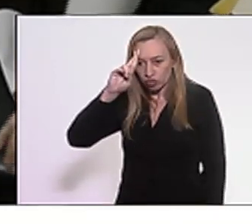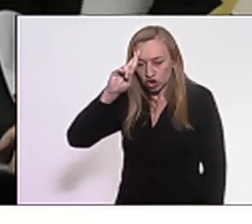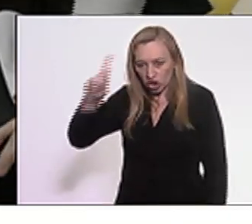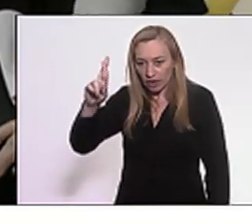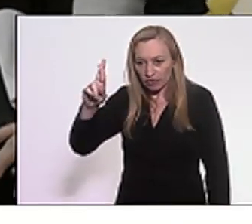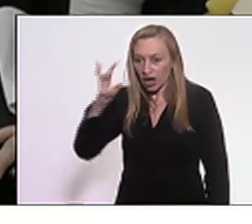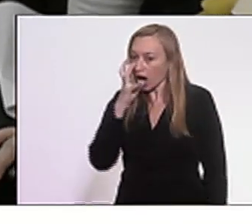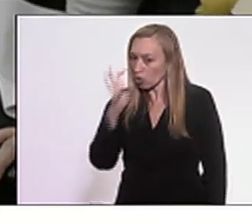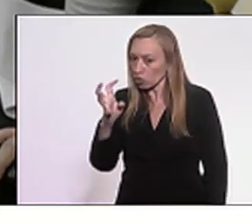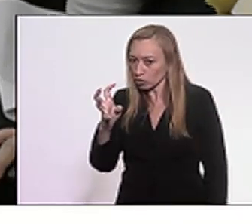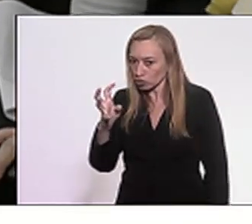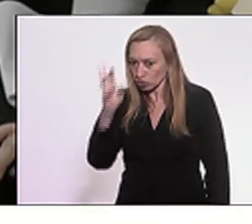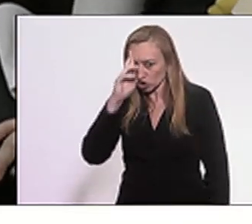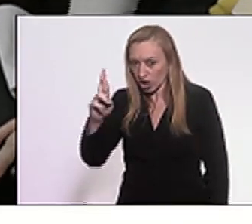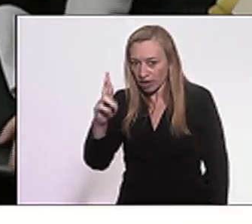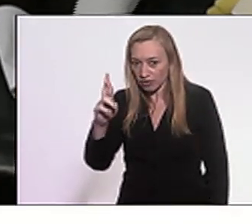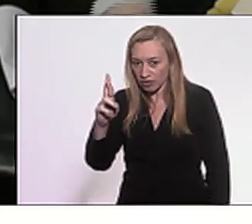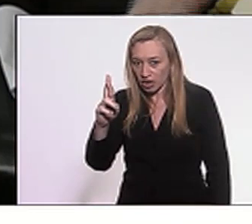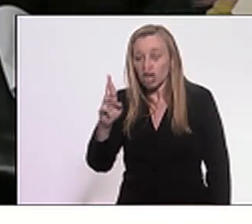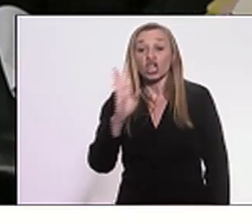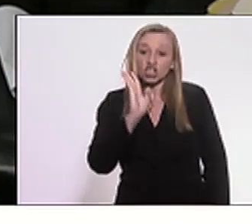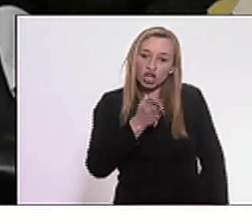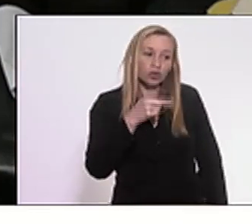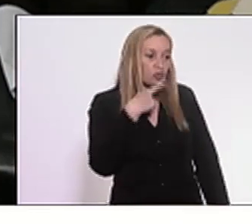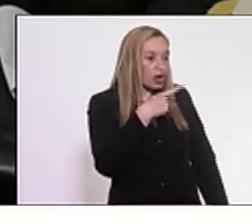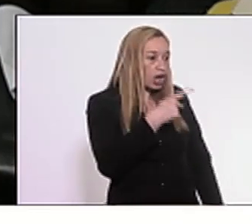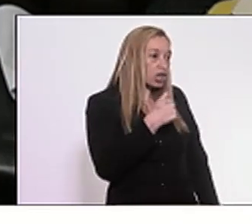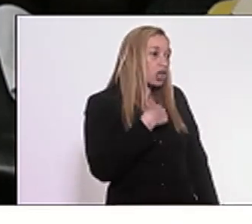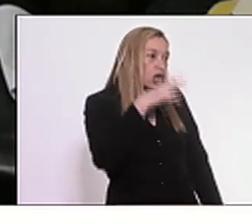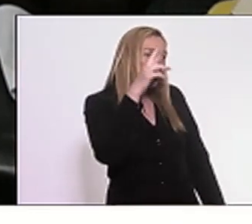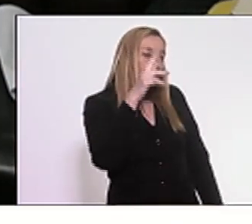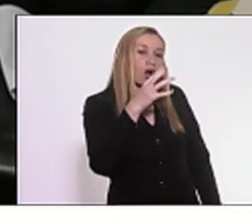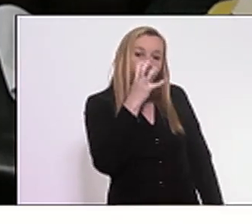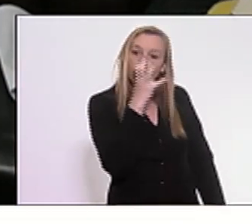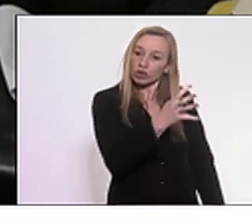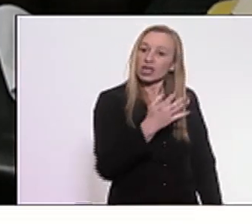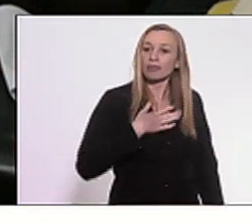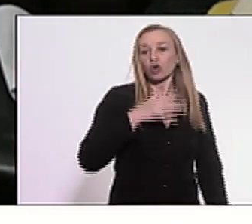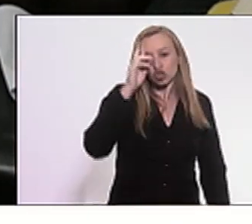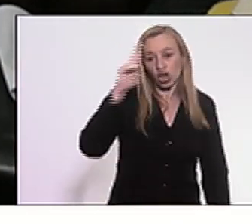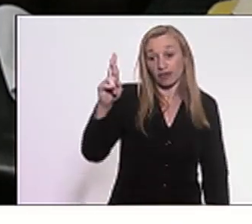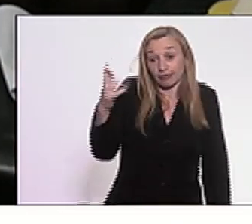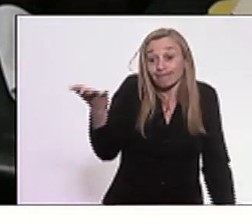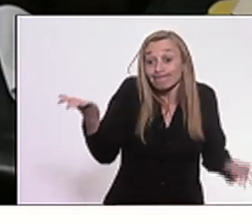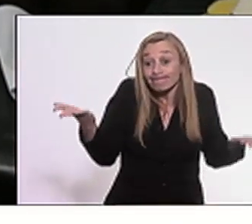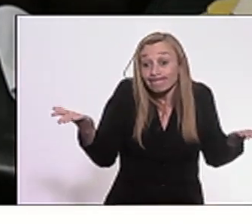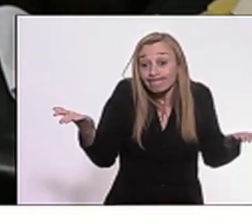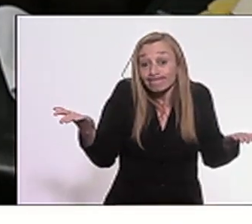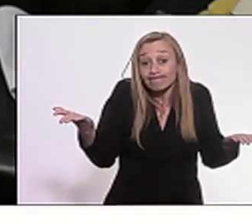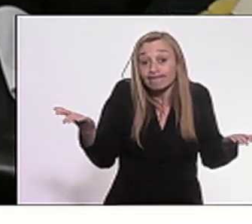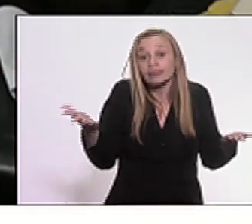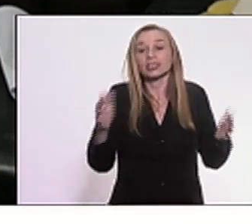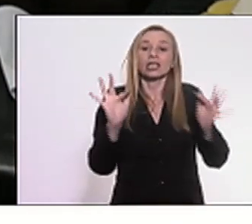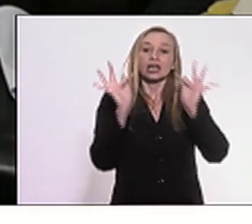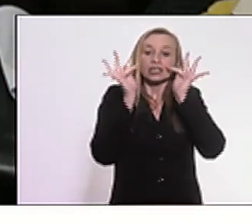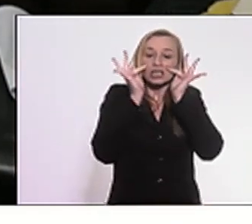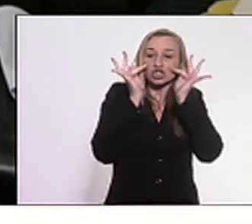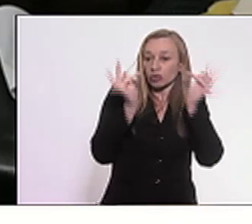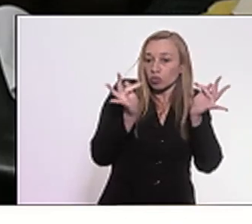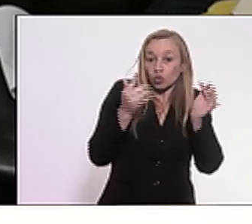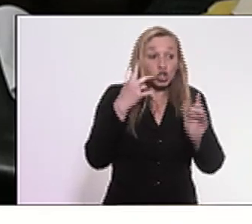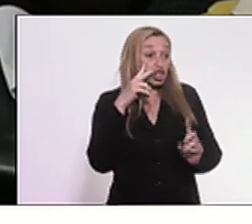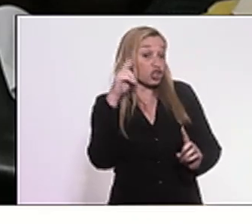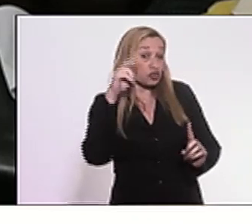delimitando quem são as pessoas que podem ter denunciado ele. No máximo, se uma pessoa vem como testemunha ou por fora, que viu a situação do assédio